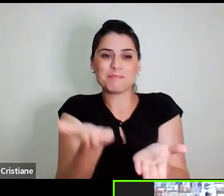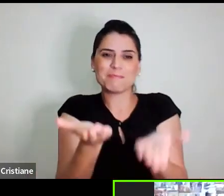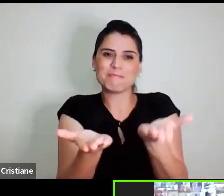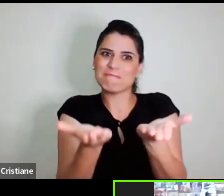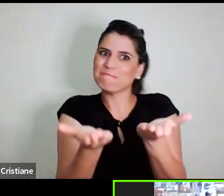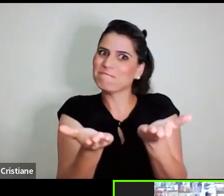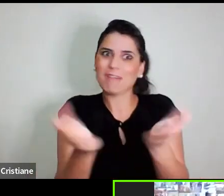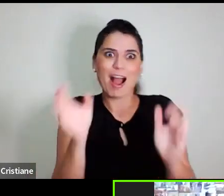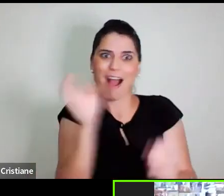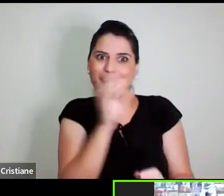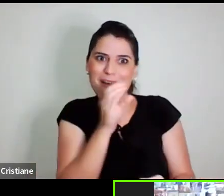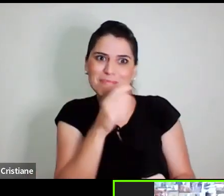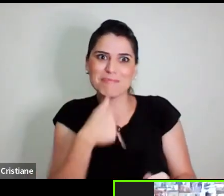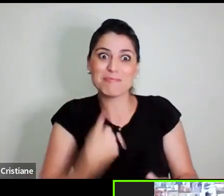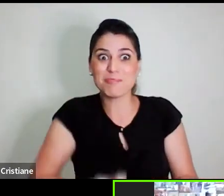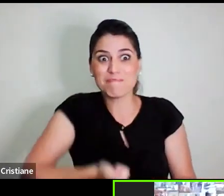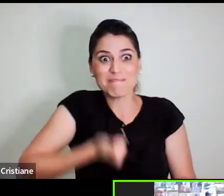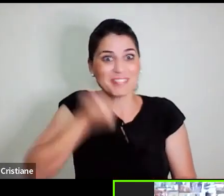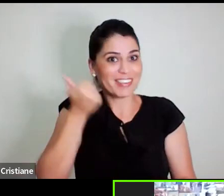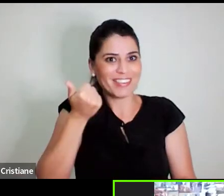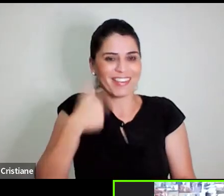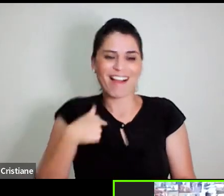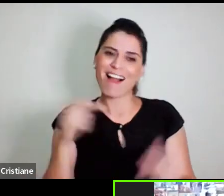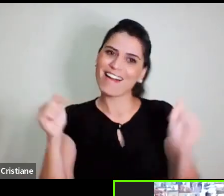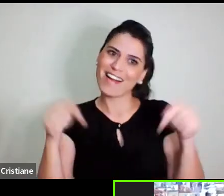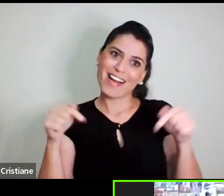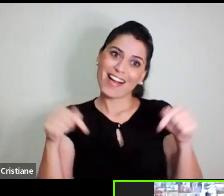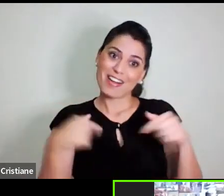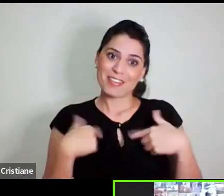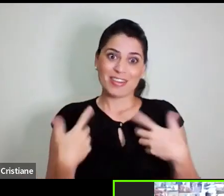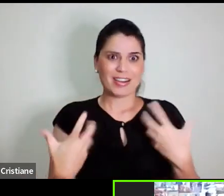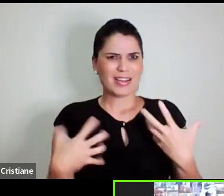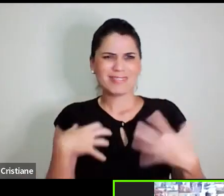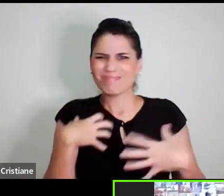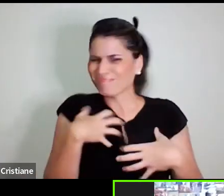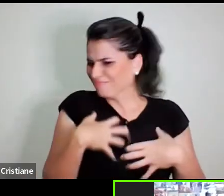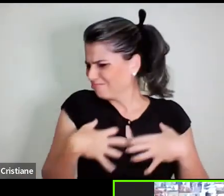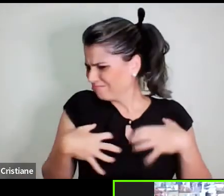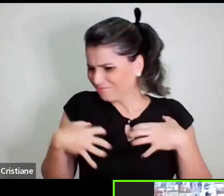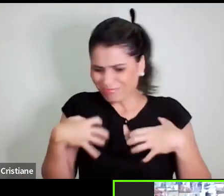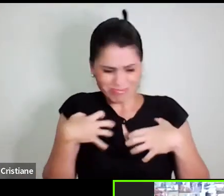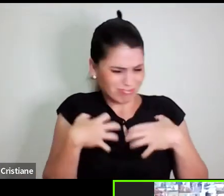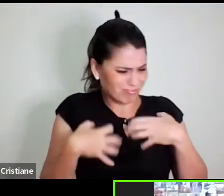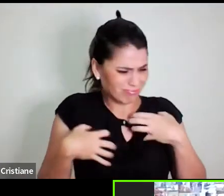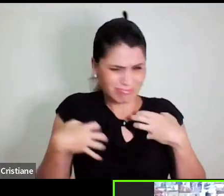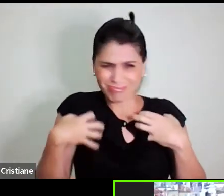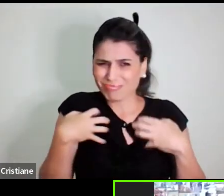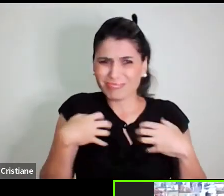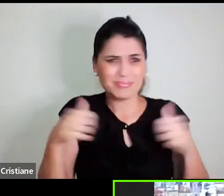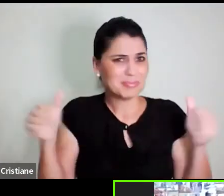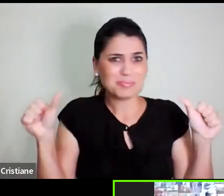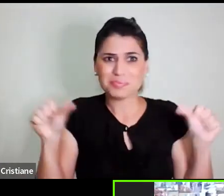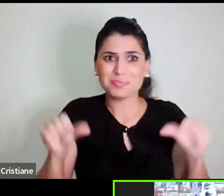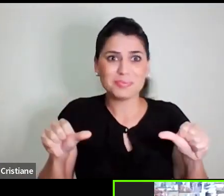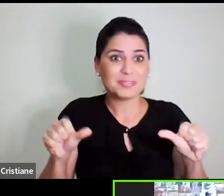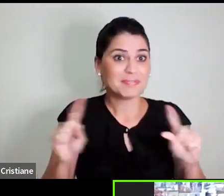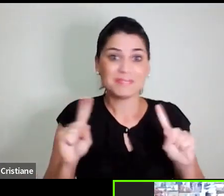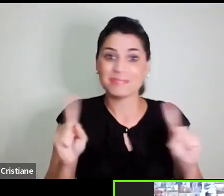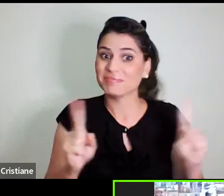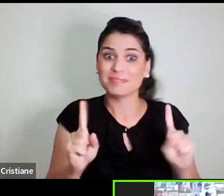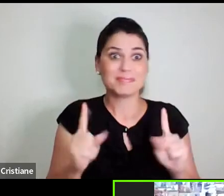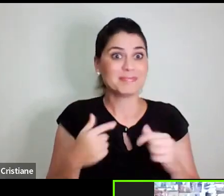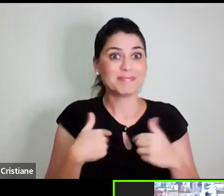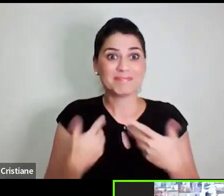coisas que eu me beneficiei. Eu não preciso mais sentir aquele mal-estar Porque eu me sentia assim, controla uma coisa,